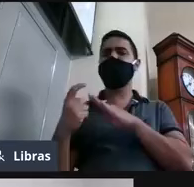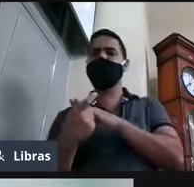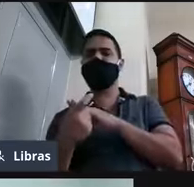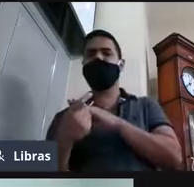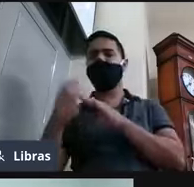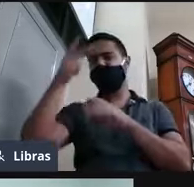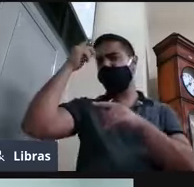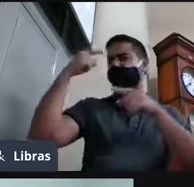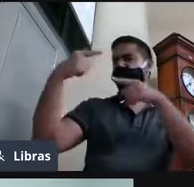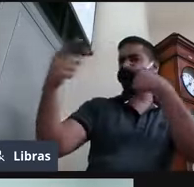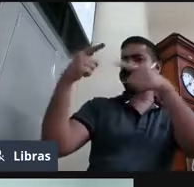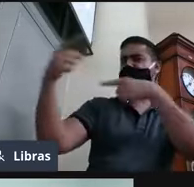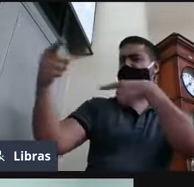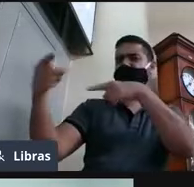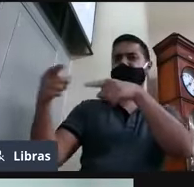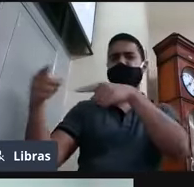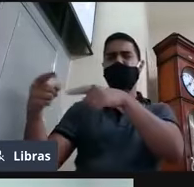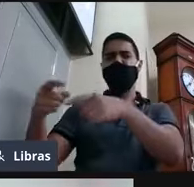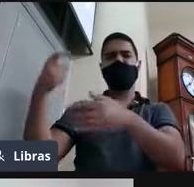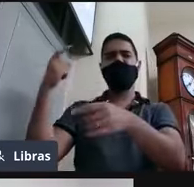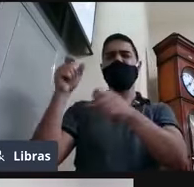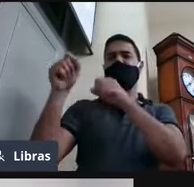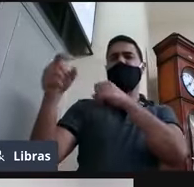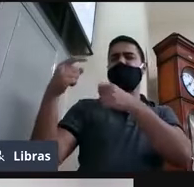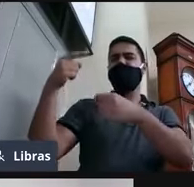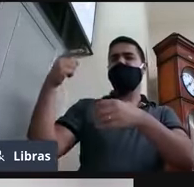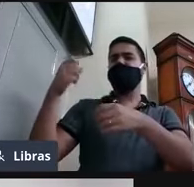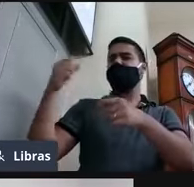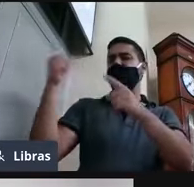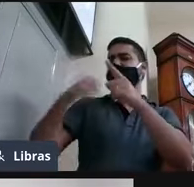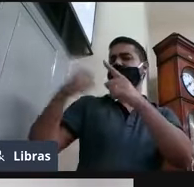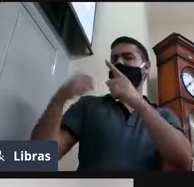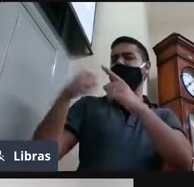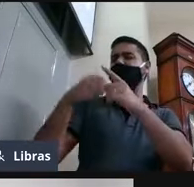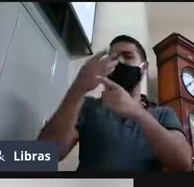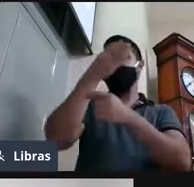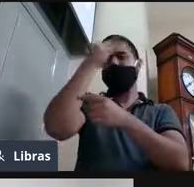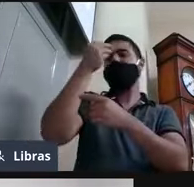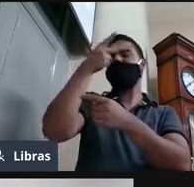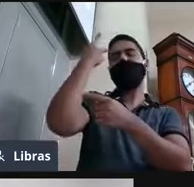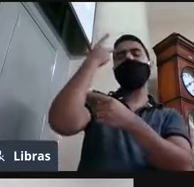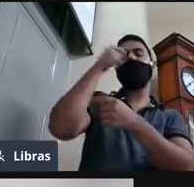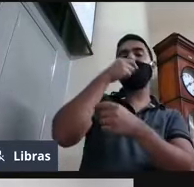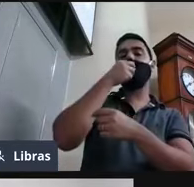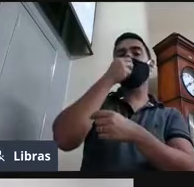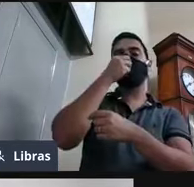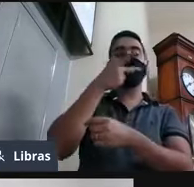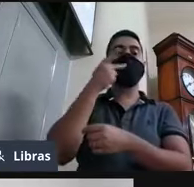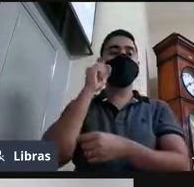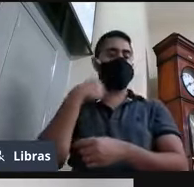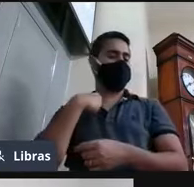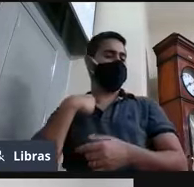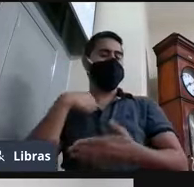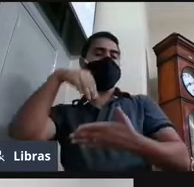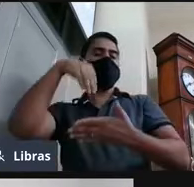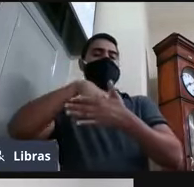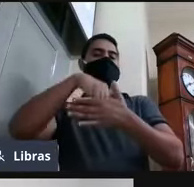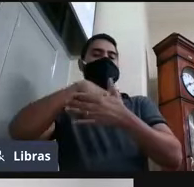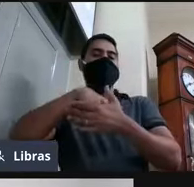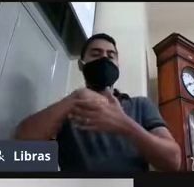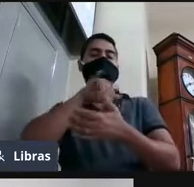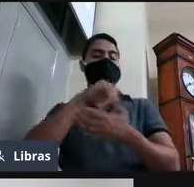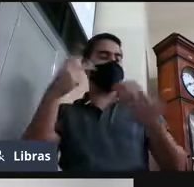natural. Não entendi, só bateram em mim, só. Esqueceram de bater nas outras pessoas. Falando que eu não votaria se